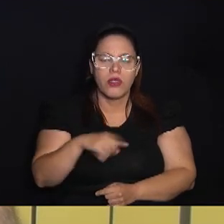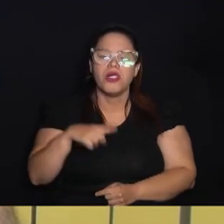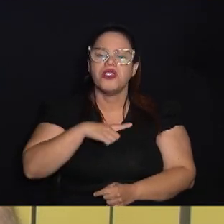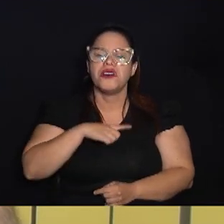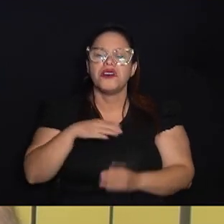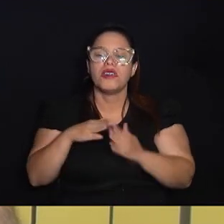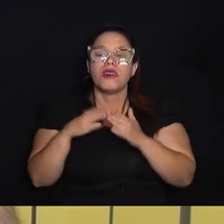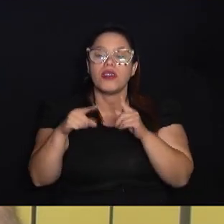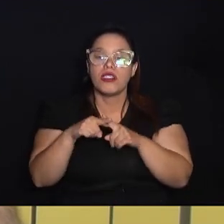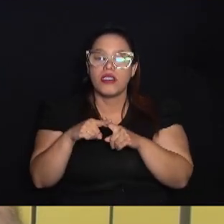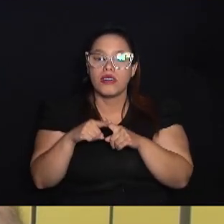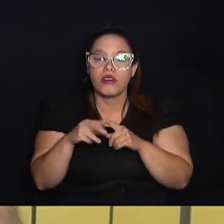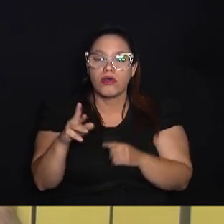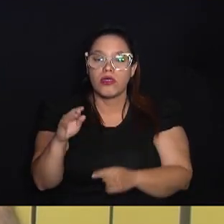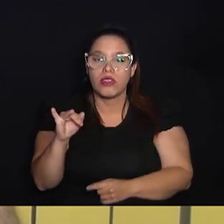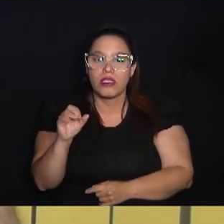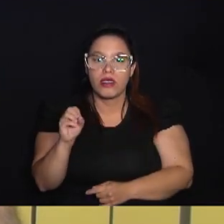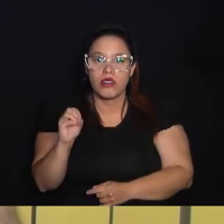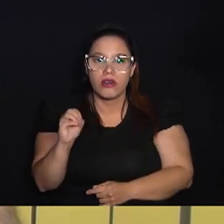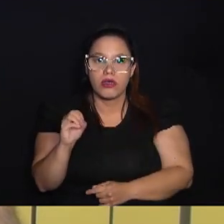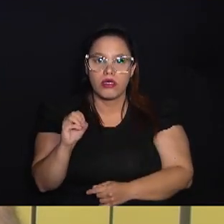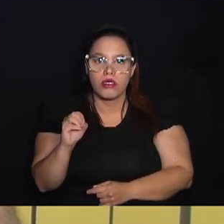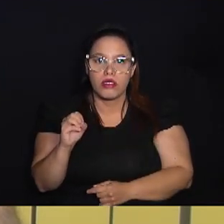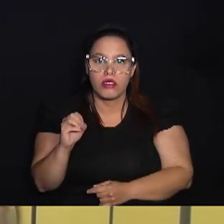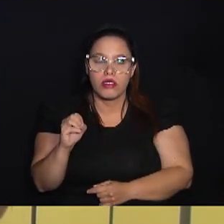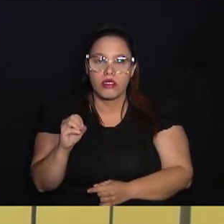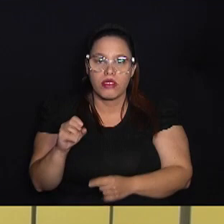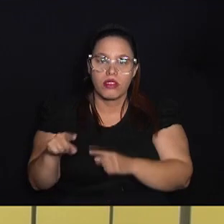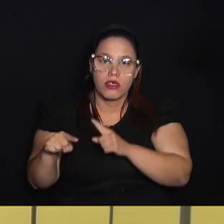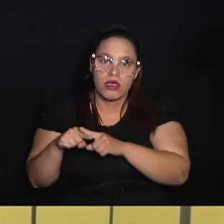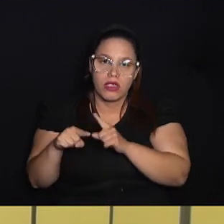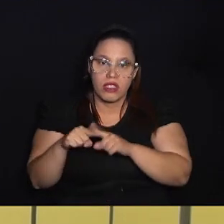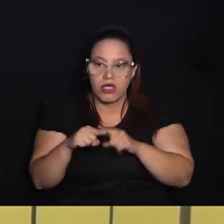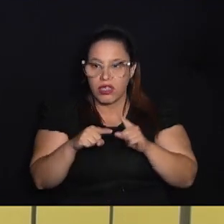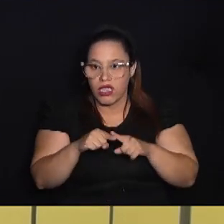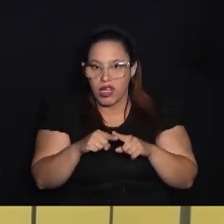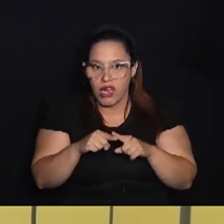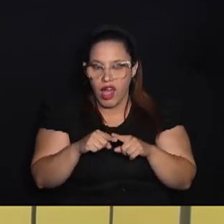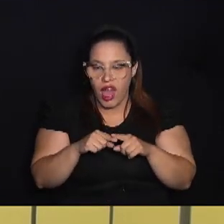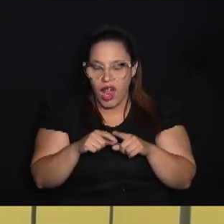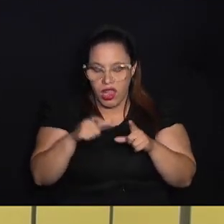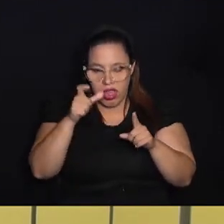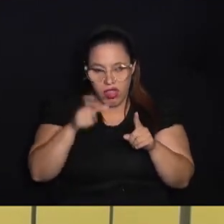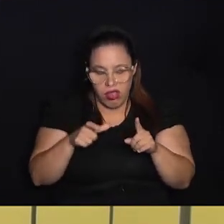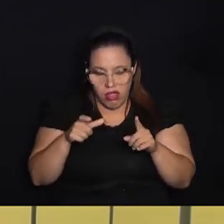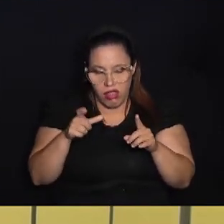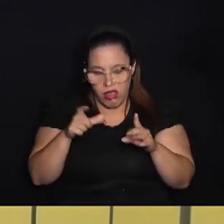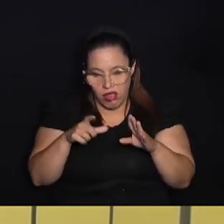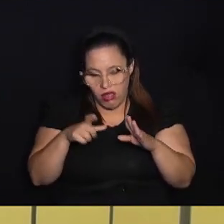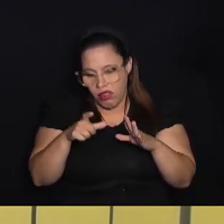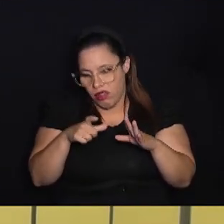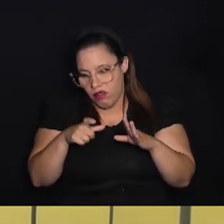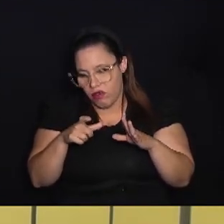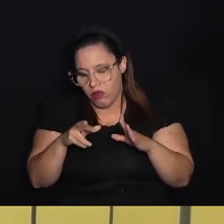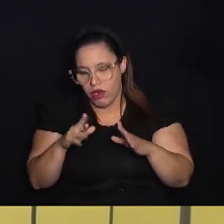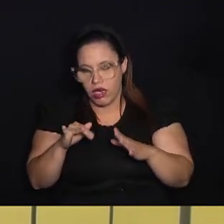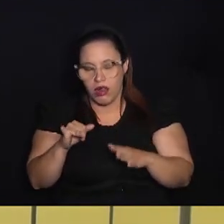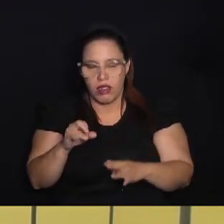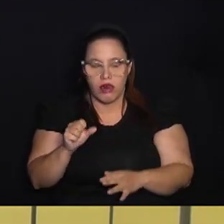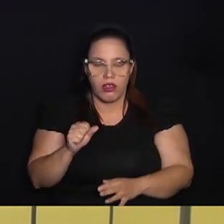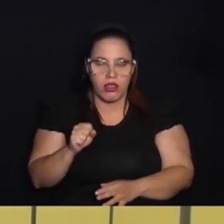Rosário porque antigamente cemitérios na verdade eram não existia essa figura do cemitério a figura do